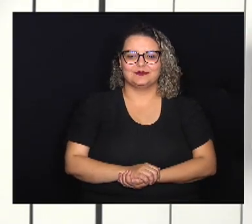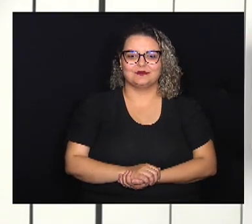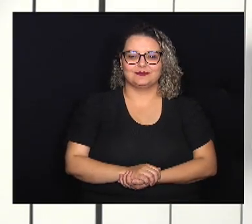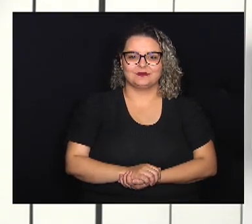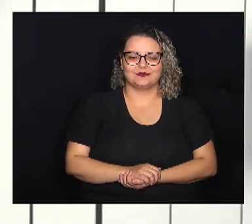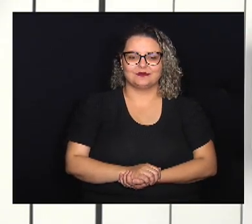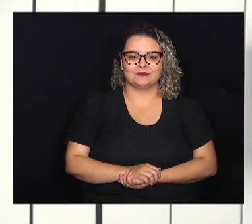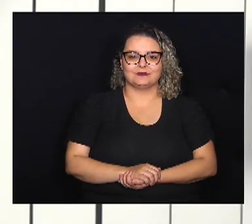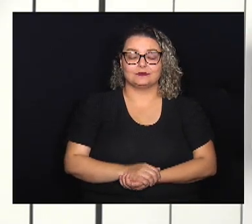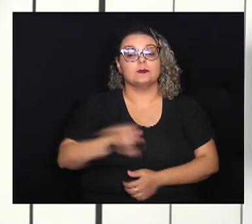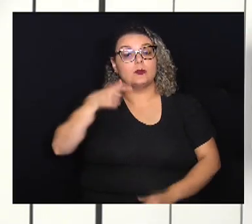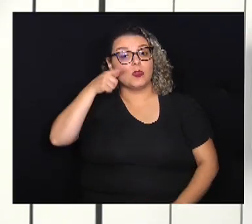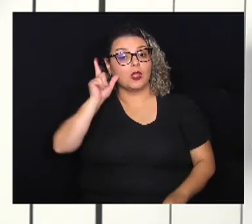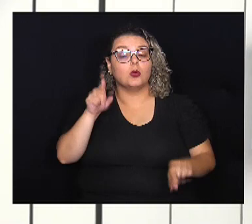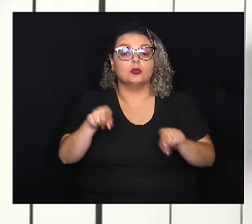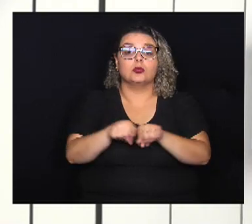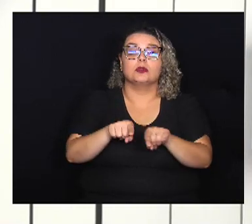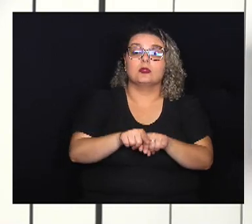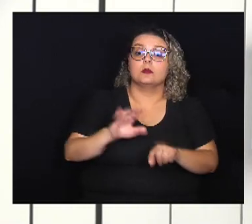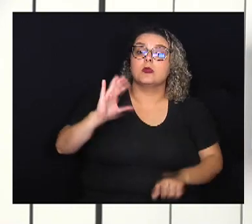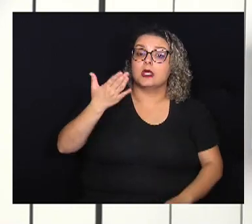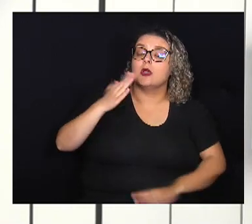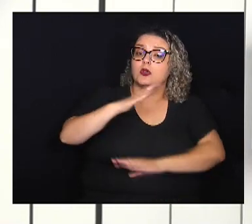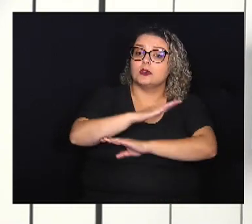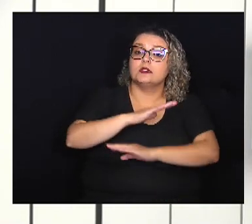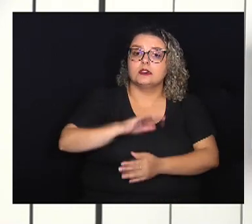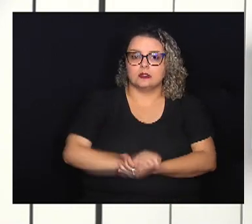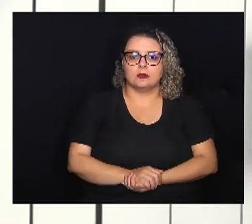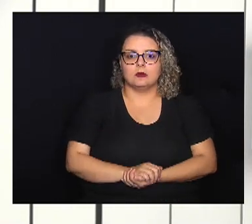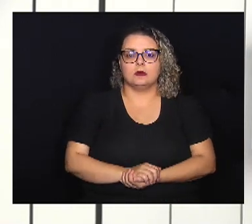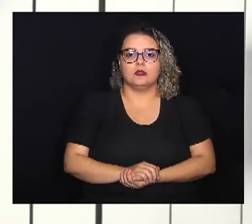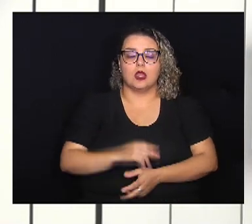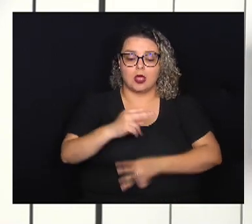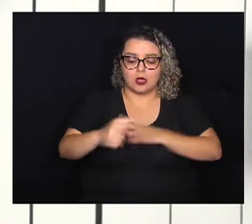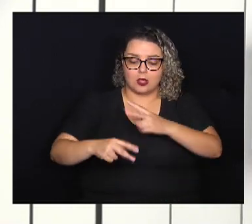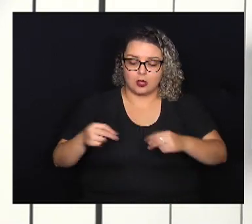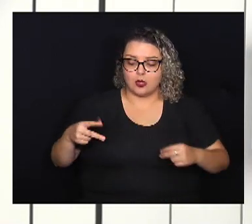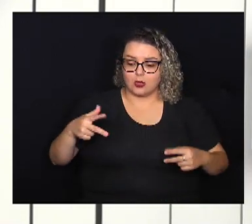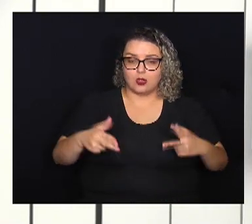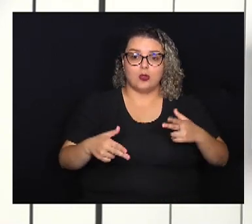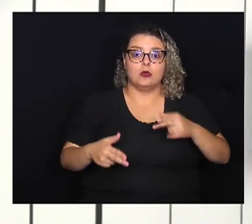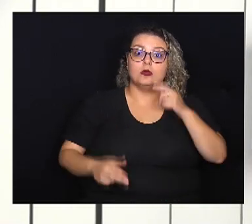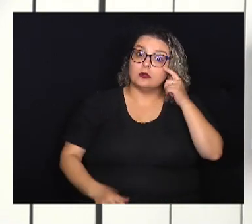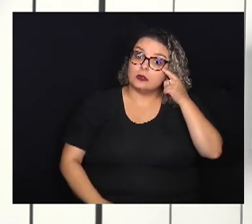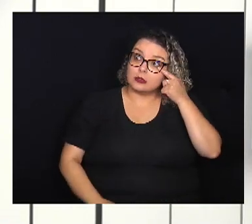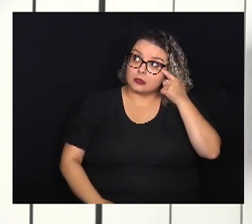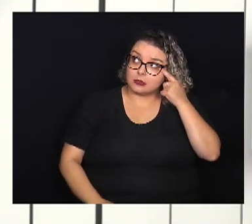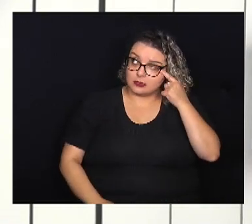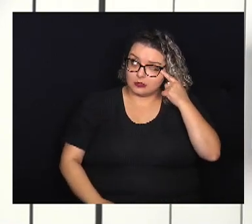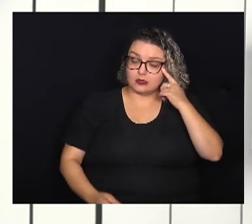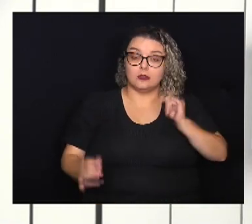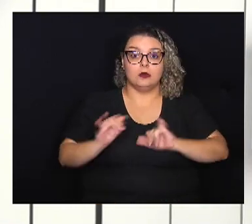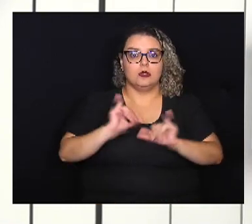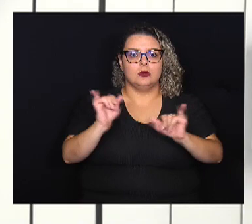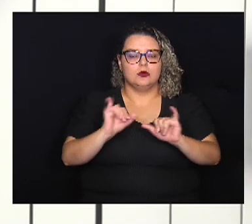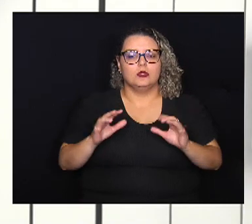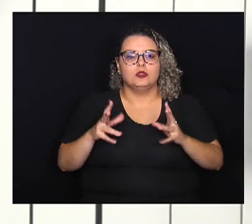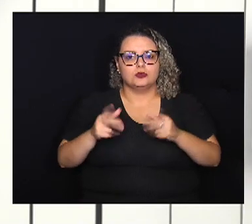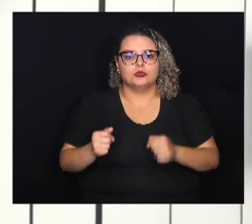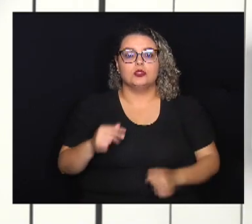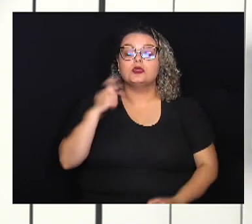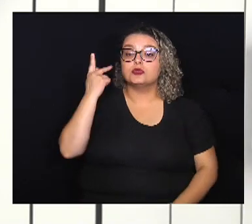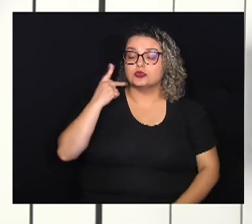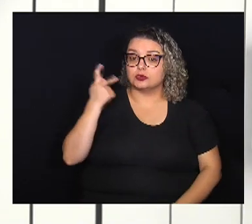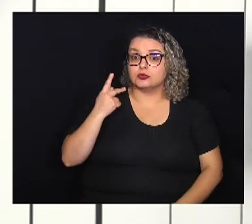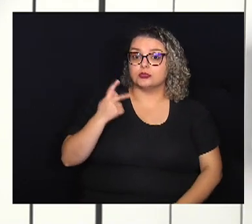E ontem também aconteceu na Câmara a inauguração do quadro com as informações sobre todos os vereadores